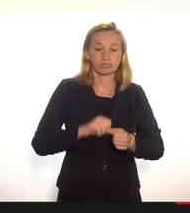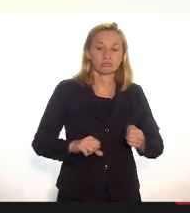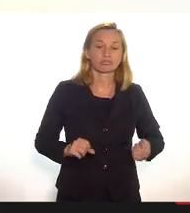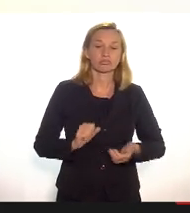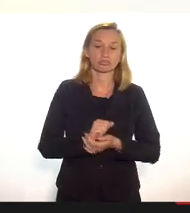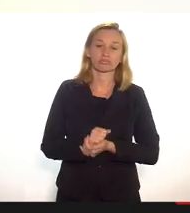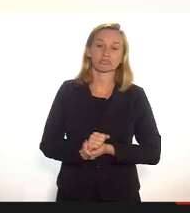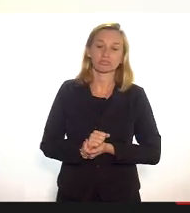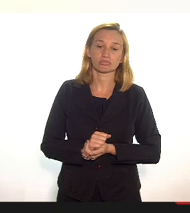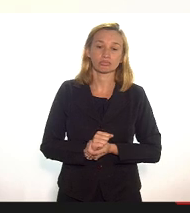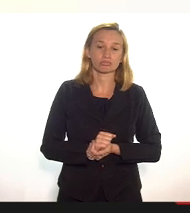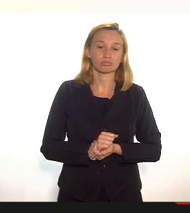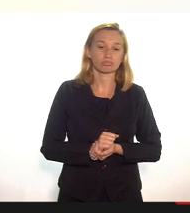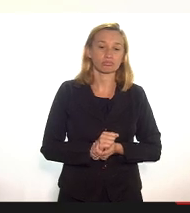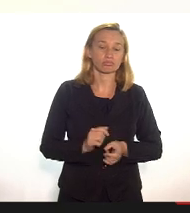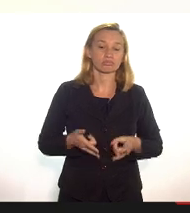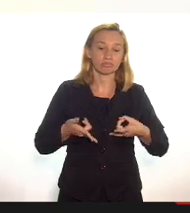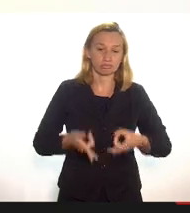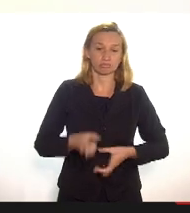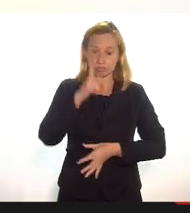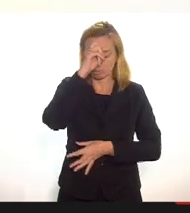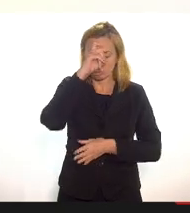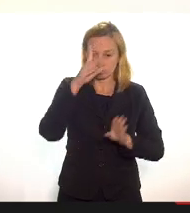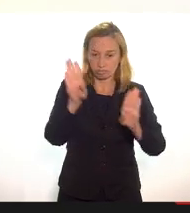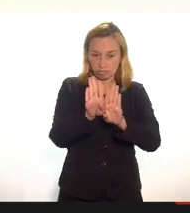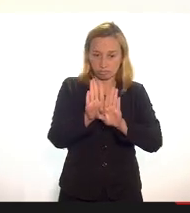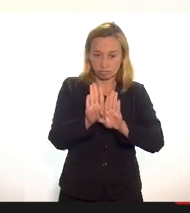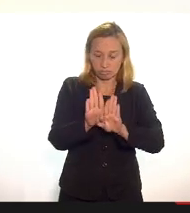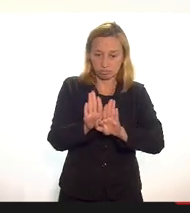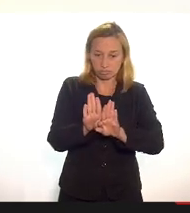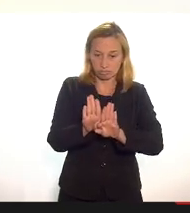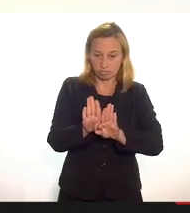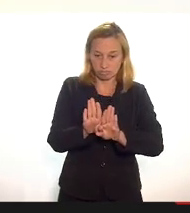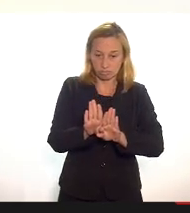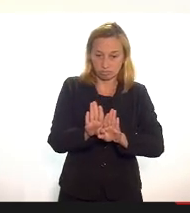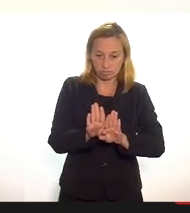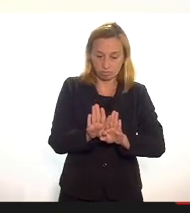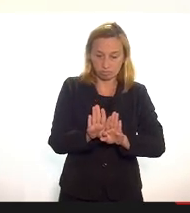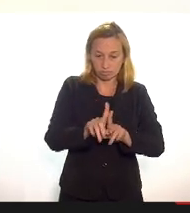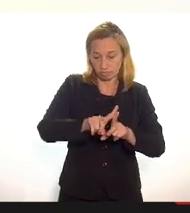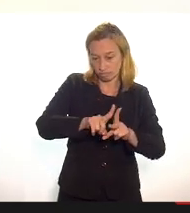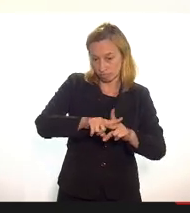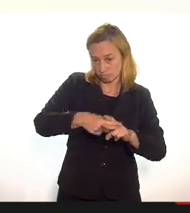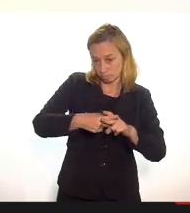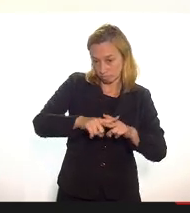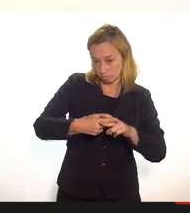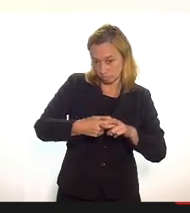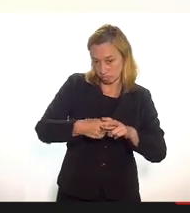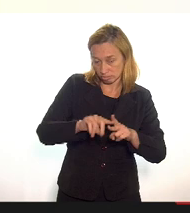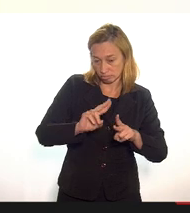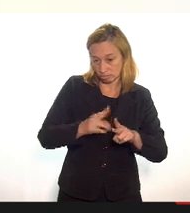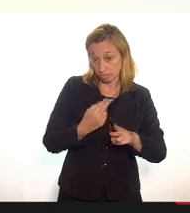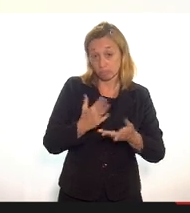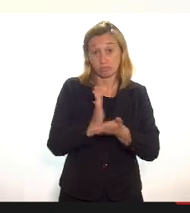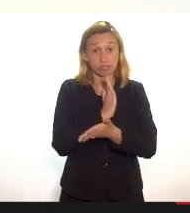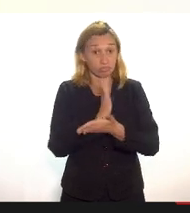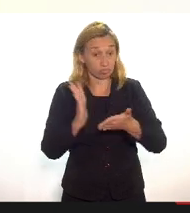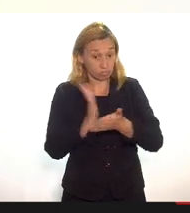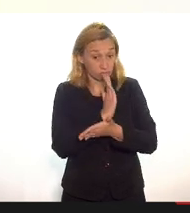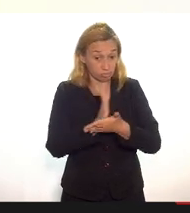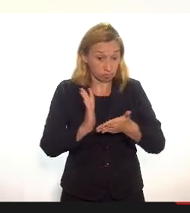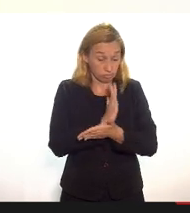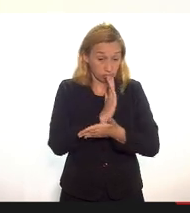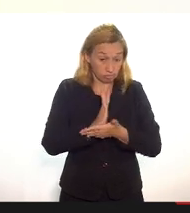que os leitos que se encontram bloqueados, né, para regulação, bloqueados ou até muitas vezes